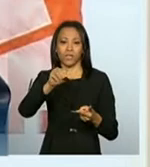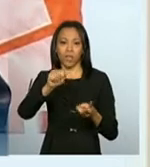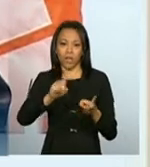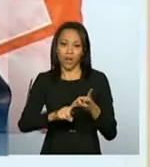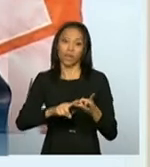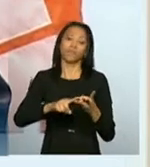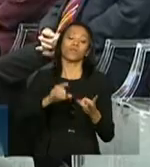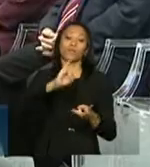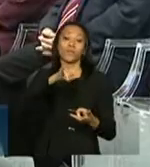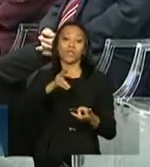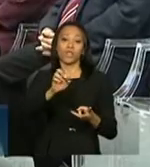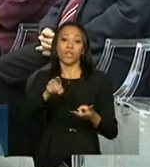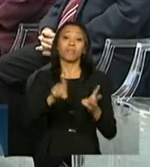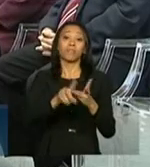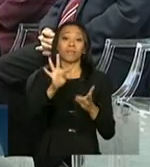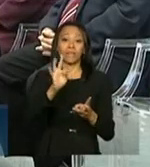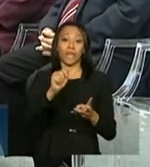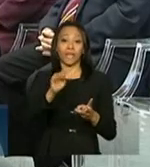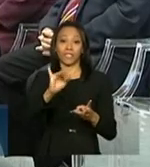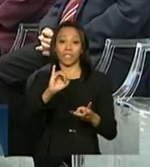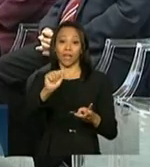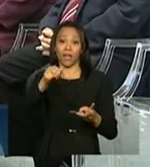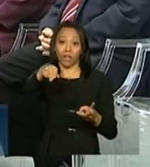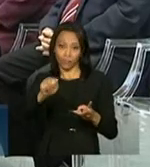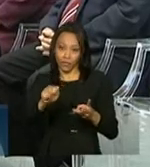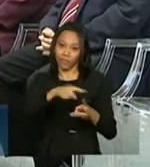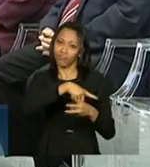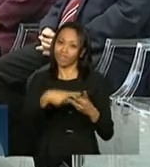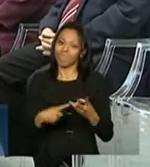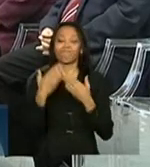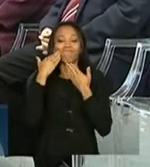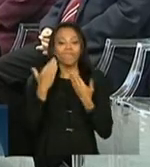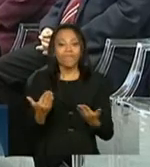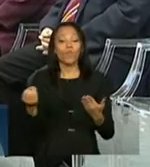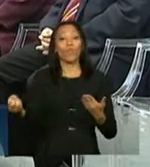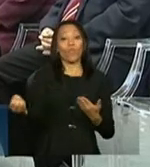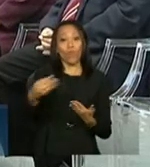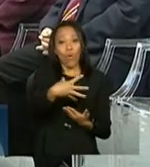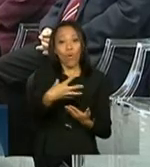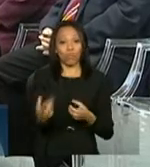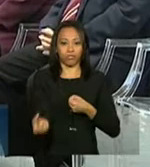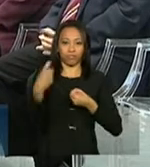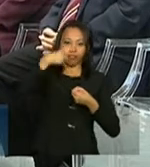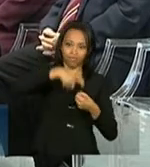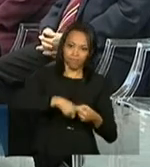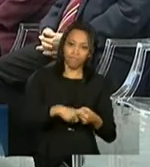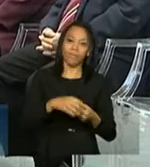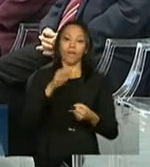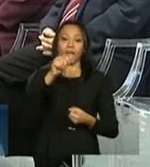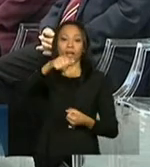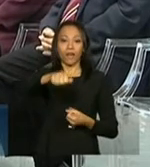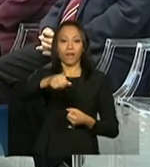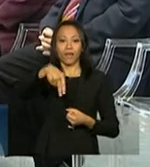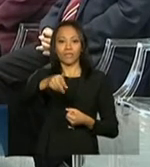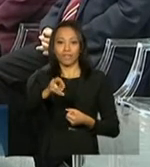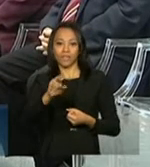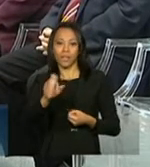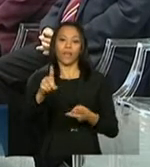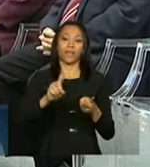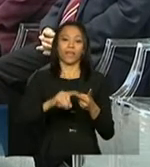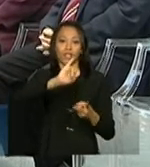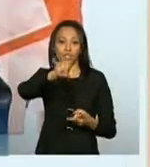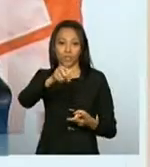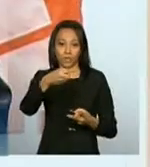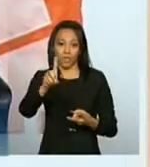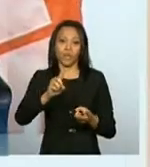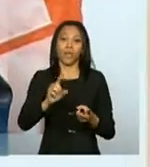Gerson Cabral e da Tatiana. Aos nossos novos sócios, André Jesuáudio, José Mário,